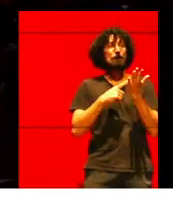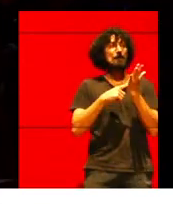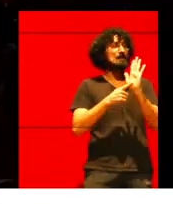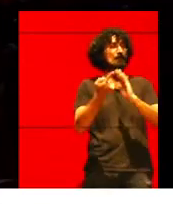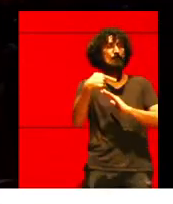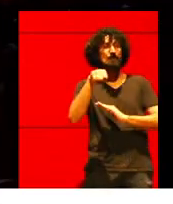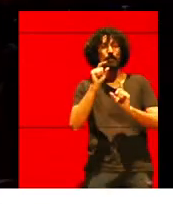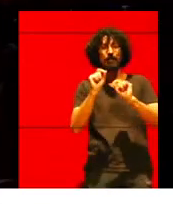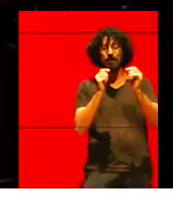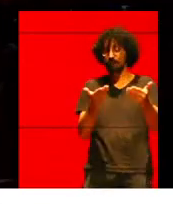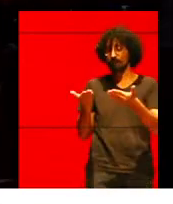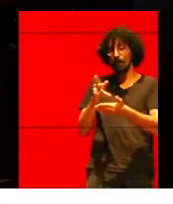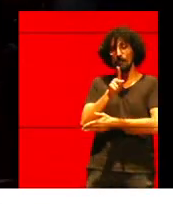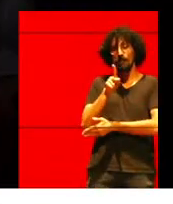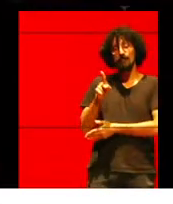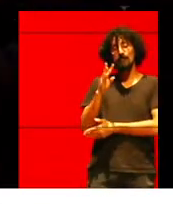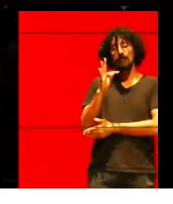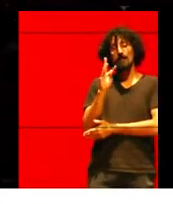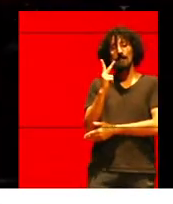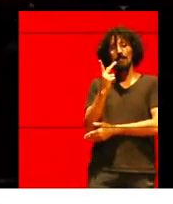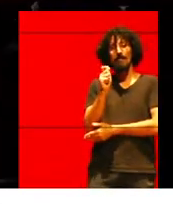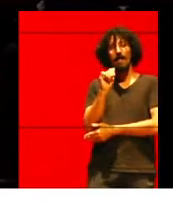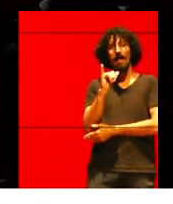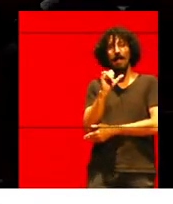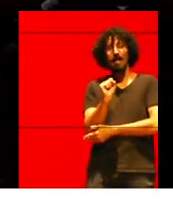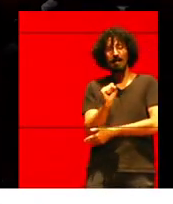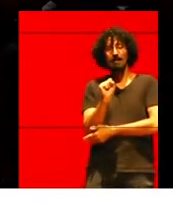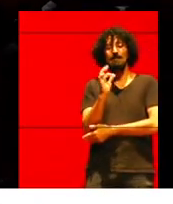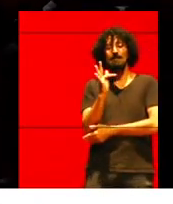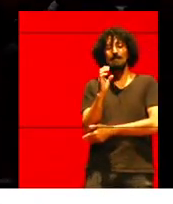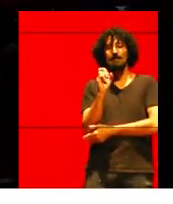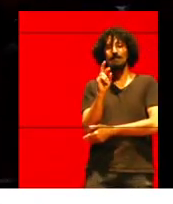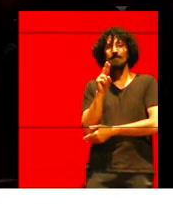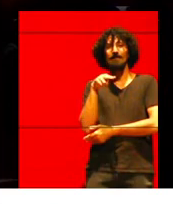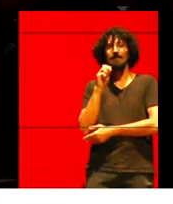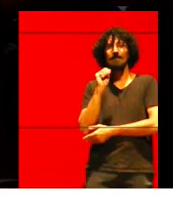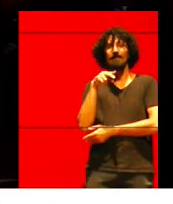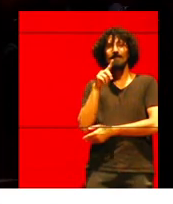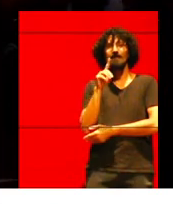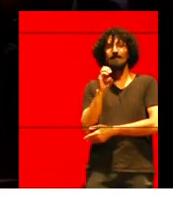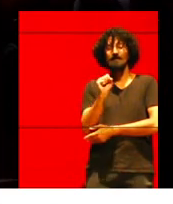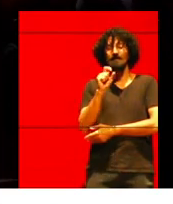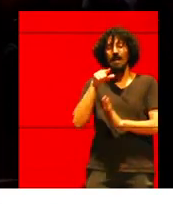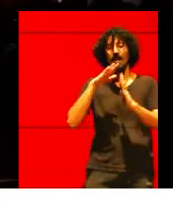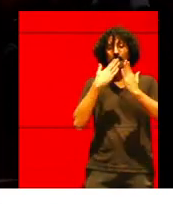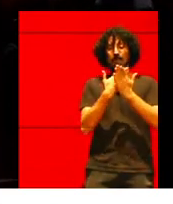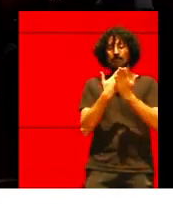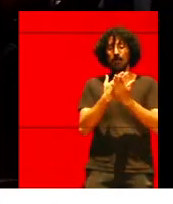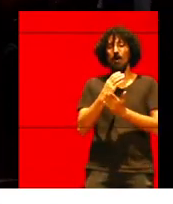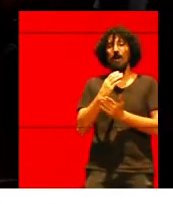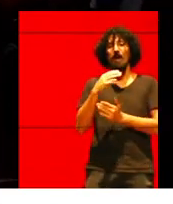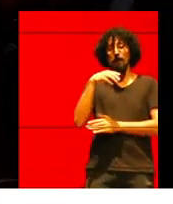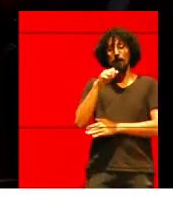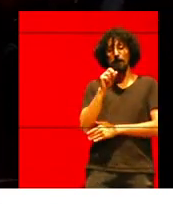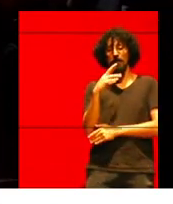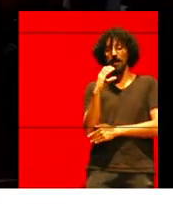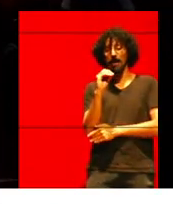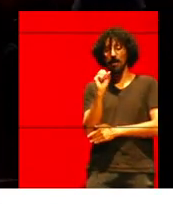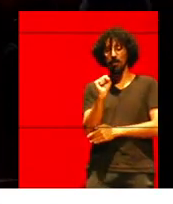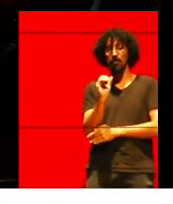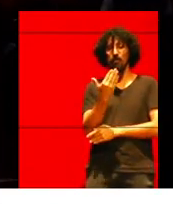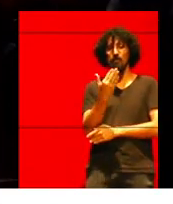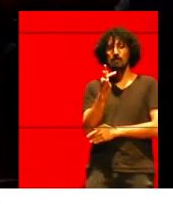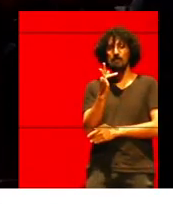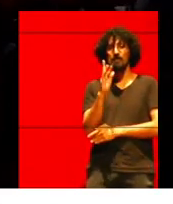vocês a professora Thaís Fernandes, professora da Escola Marcos de Barros Freire, que vai abrilhantar a nossa tarde